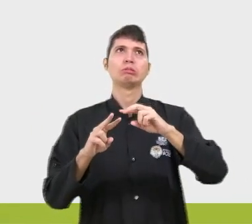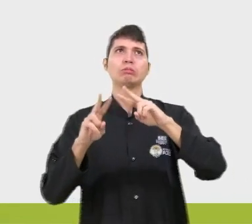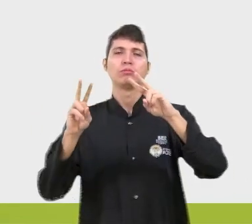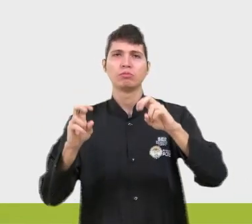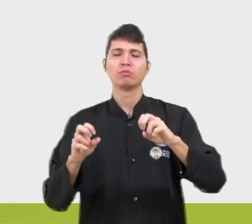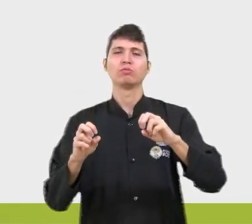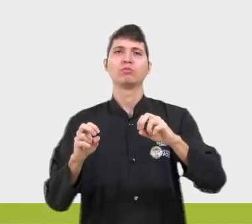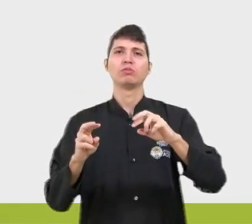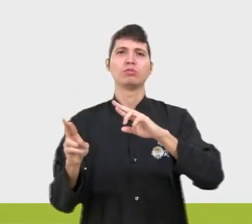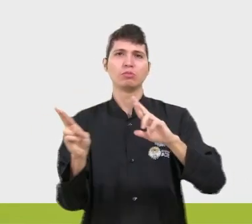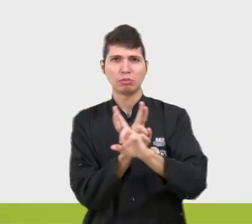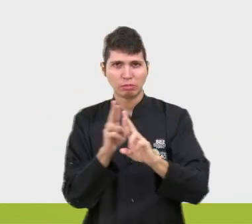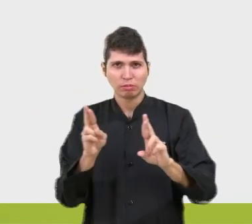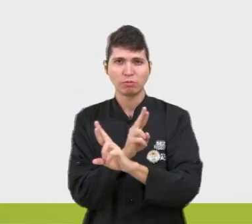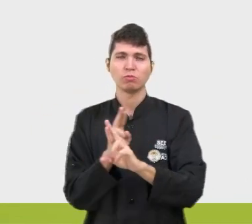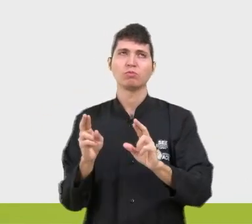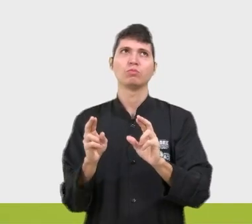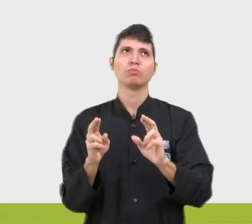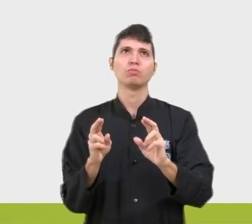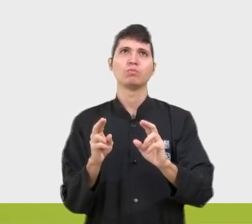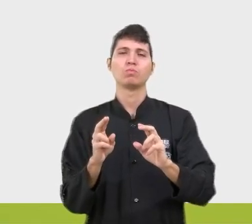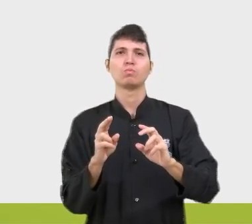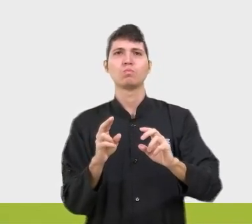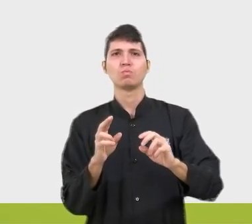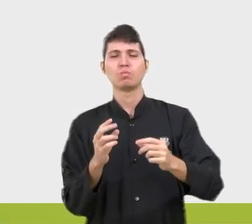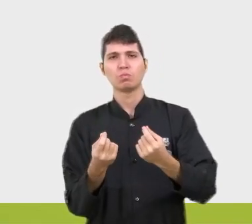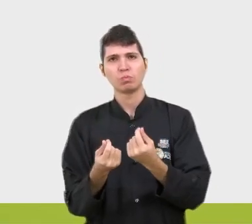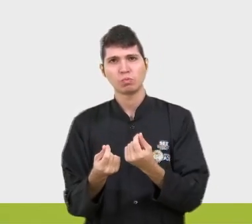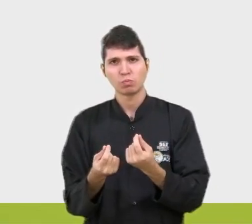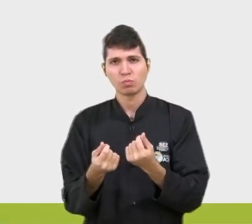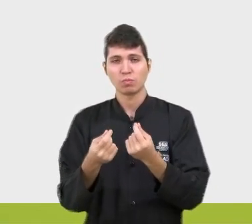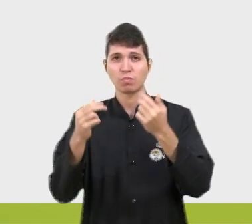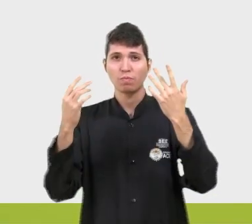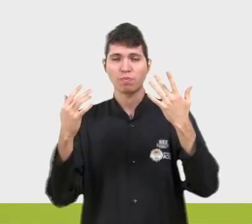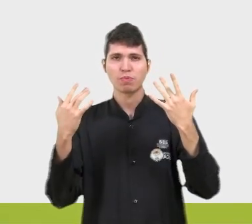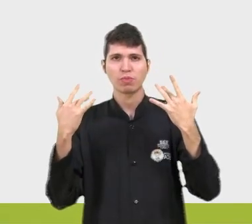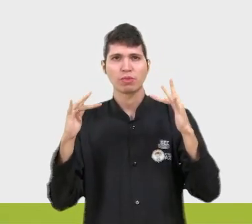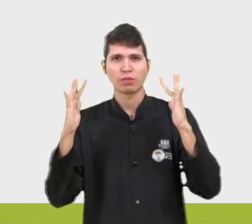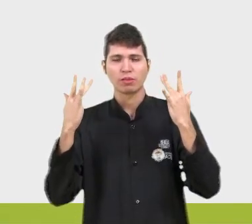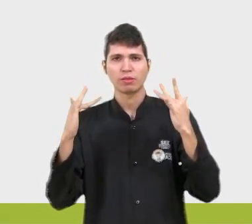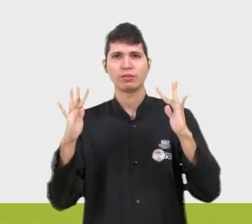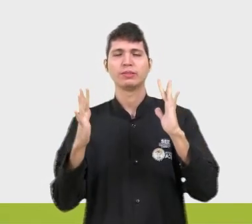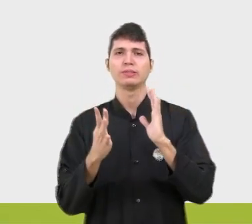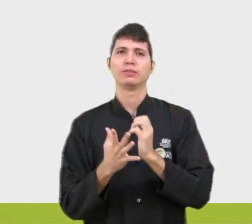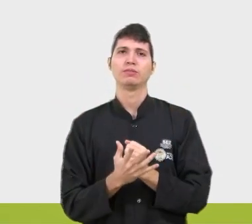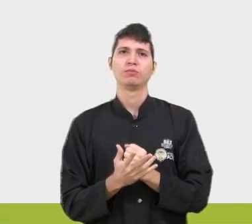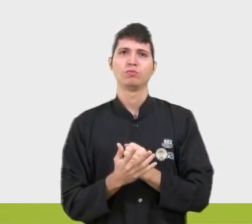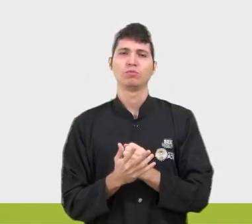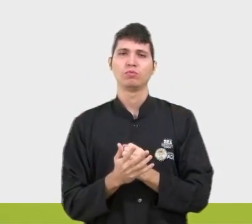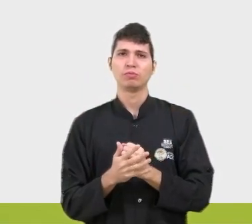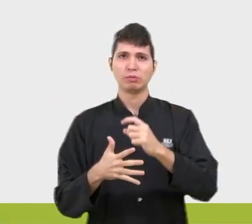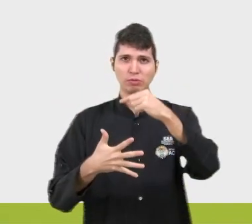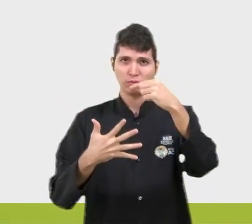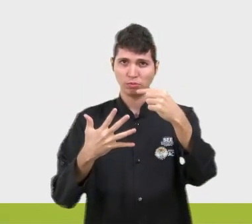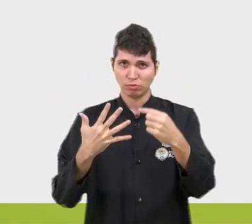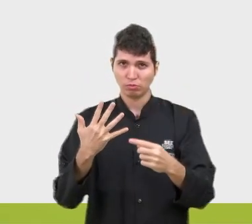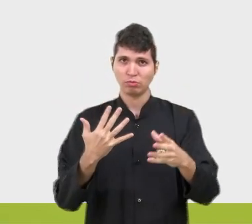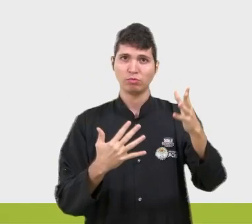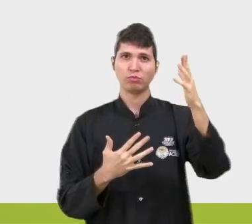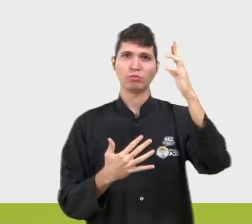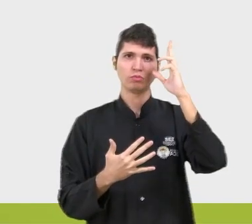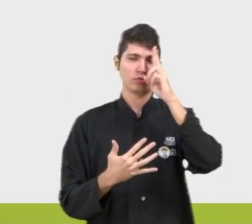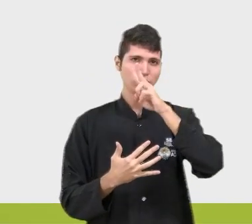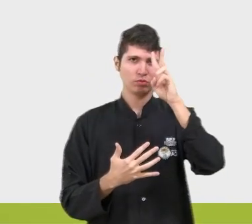a identificação de padrões de distribuição de recursos naturais, a consideração de aspectos históricos e